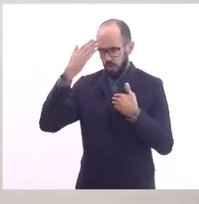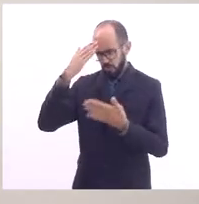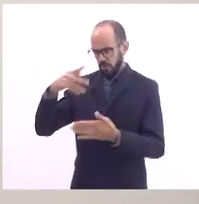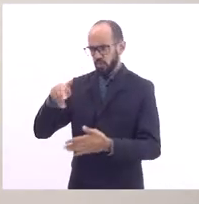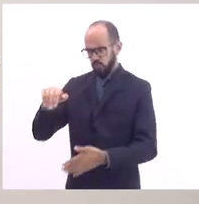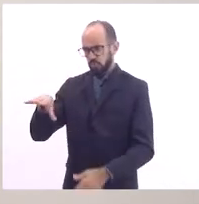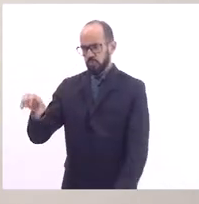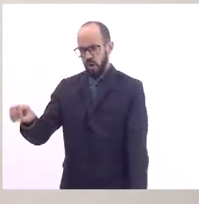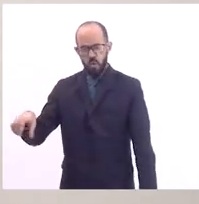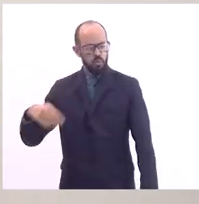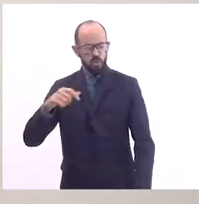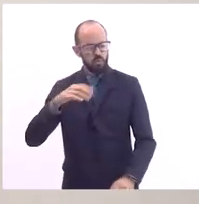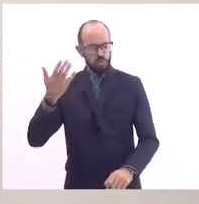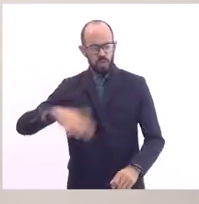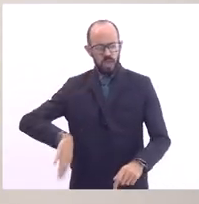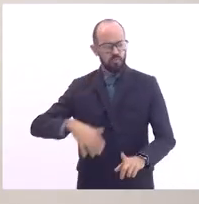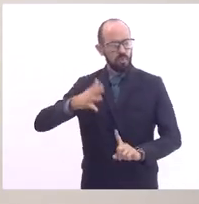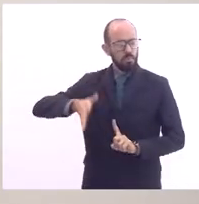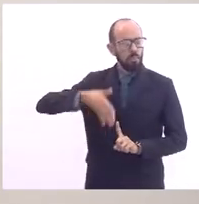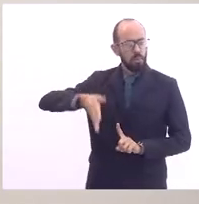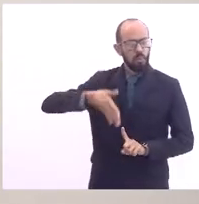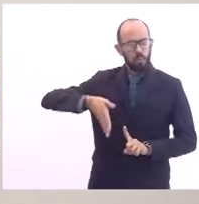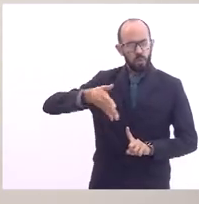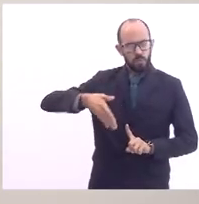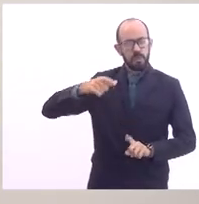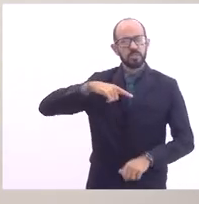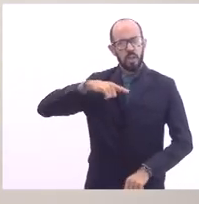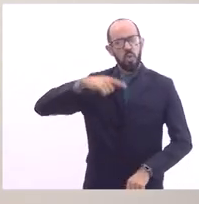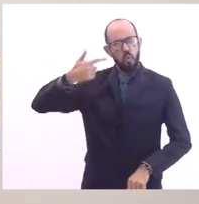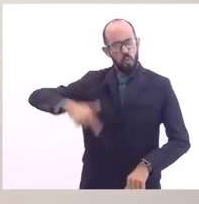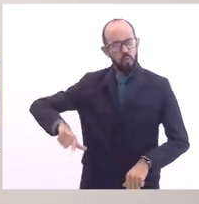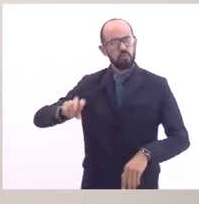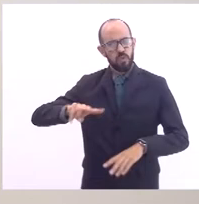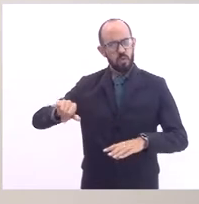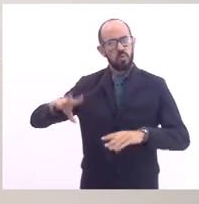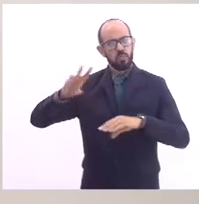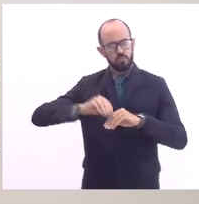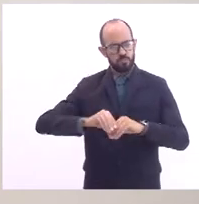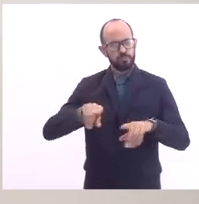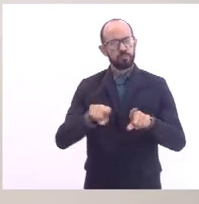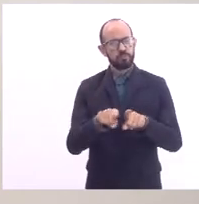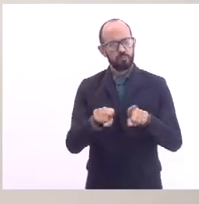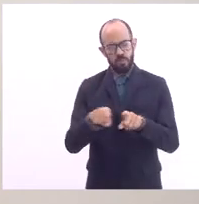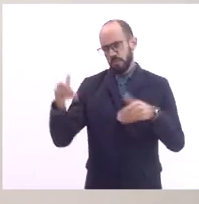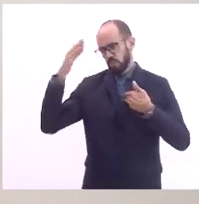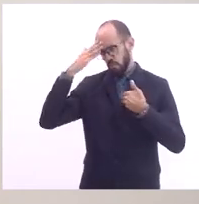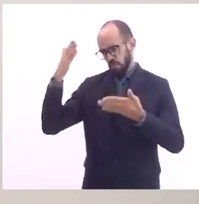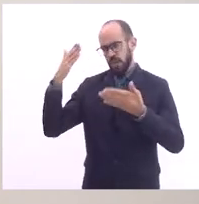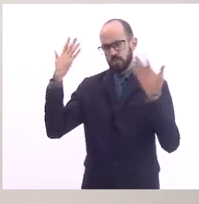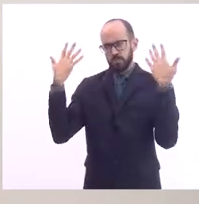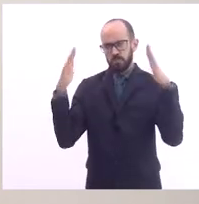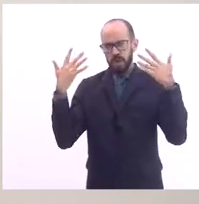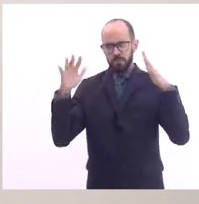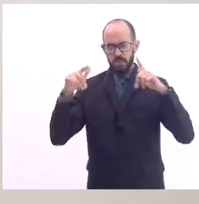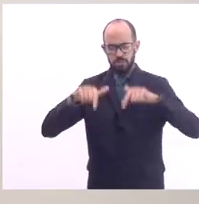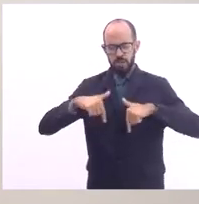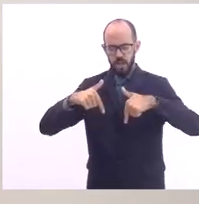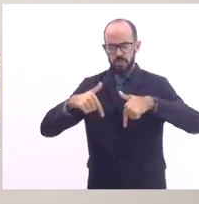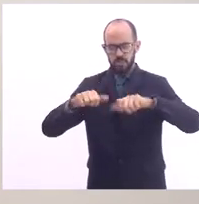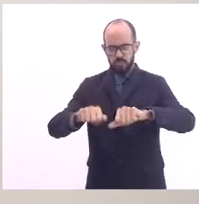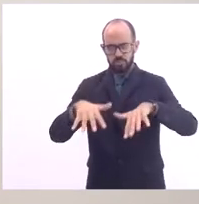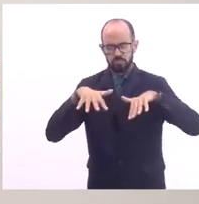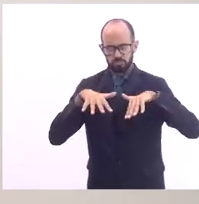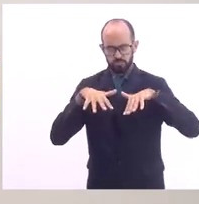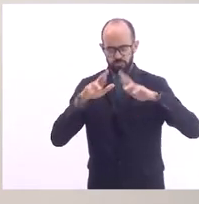estender mais, tem muita coisa aqui para falar, mas tem outros aí que vão contribuir também. Muito obrigado, parabéns pela iniciativa da audiência